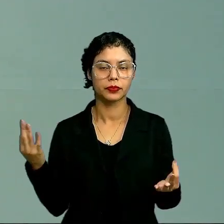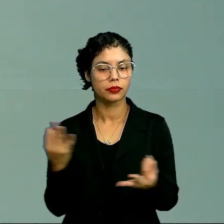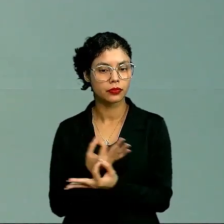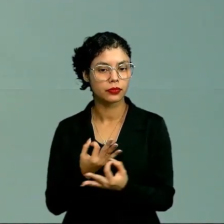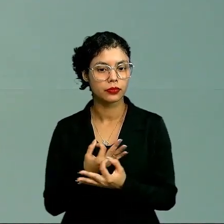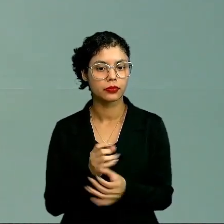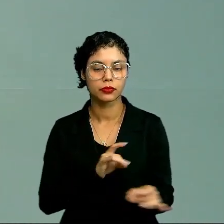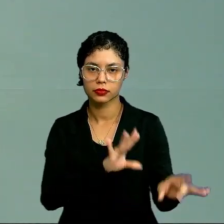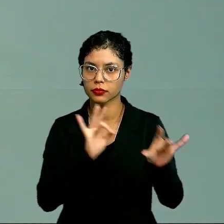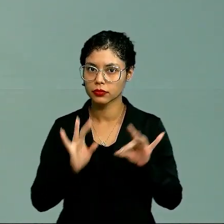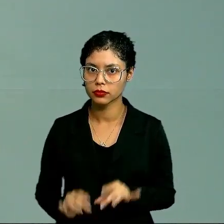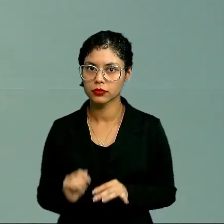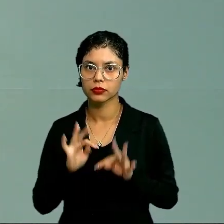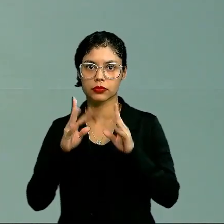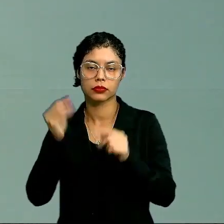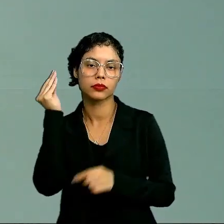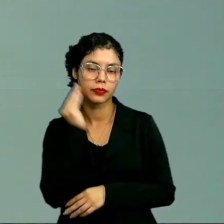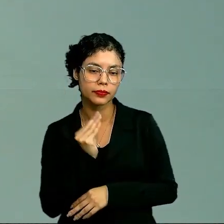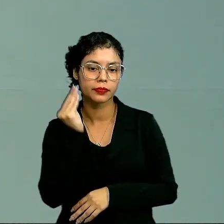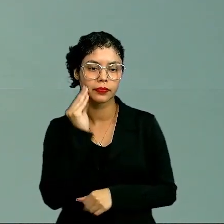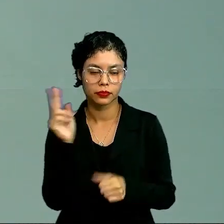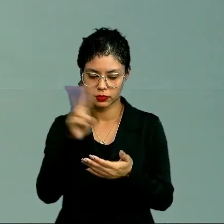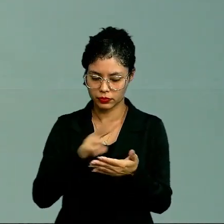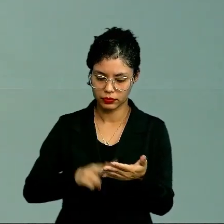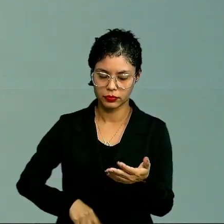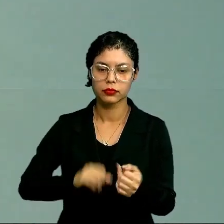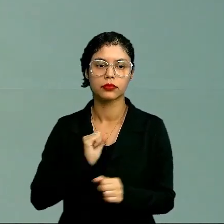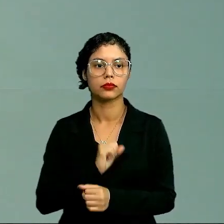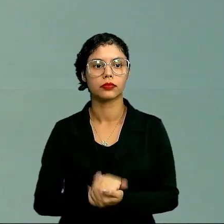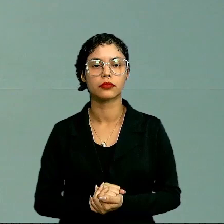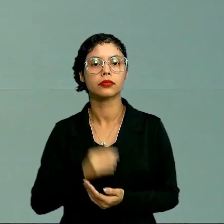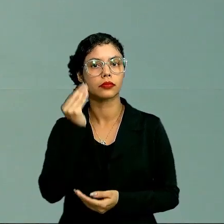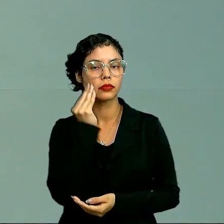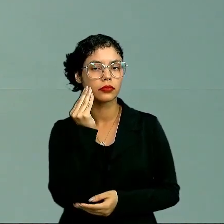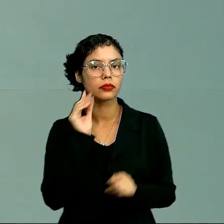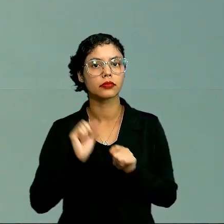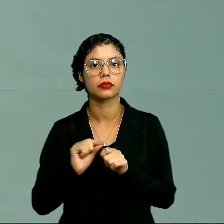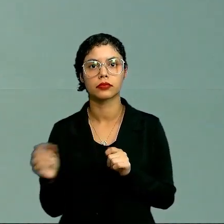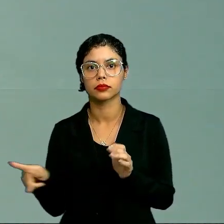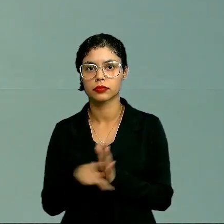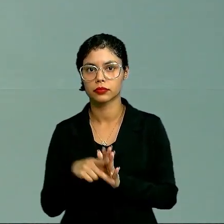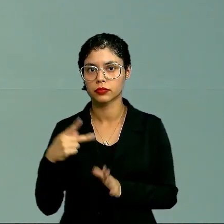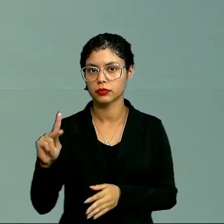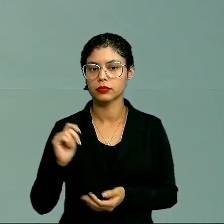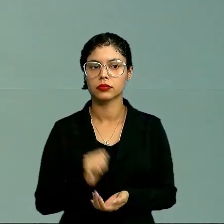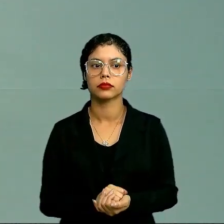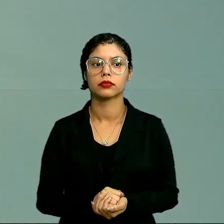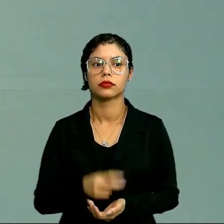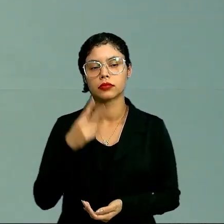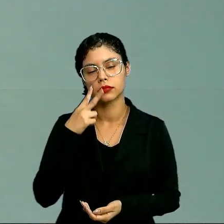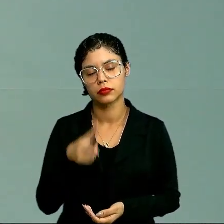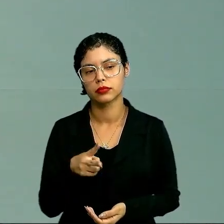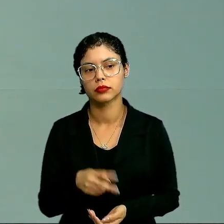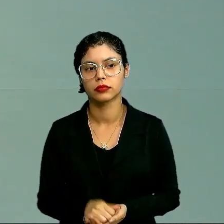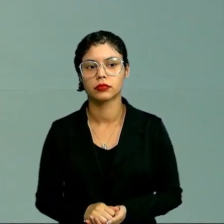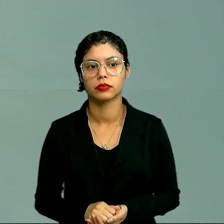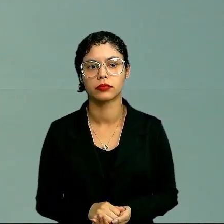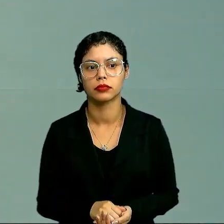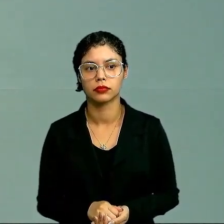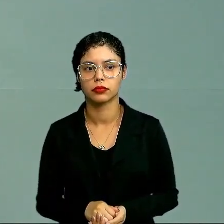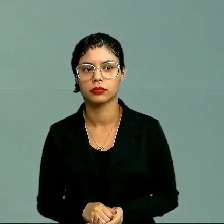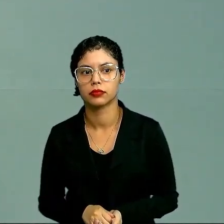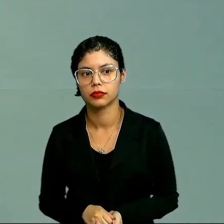aperfeiçoar a sua técnica, e aí de tanto você ler as prontas e tentar fazer a sua, você vai descobrir que você vai se